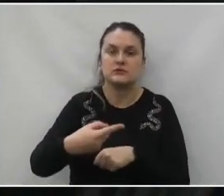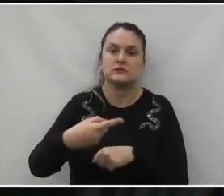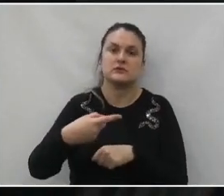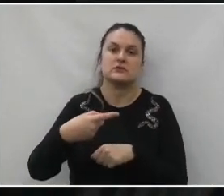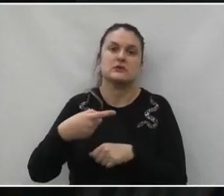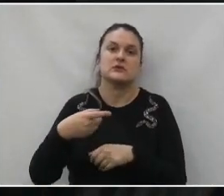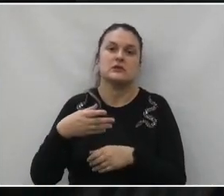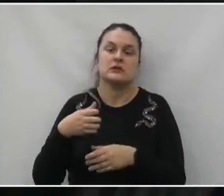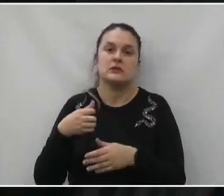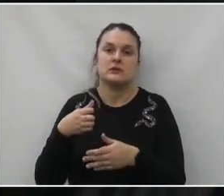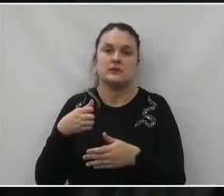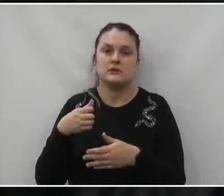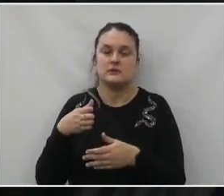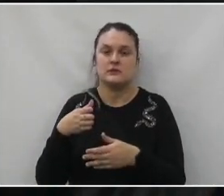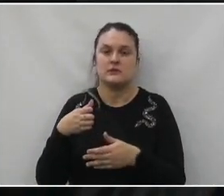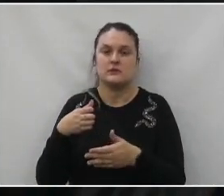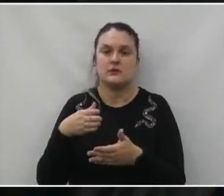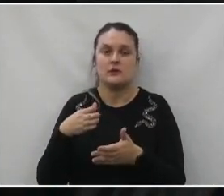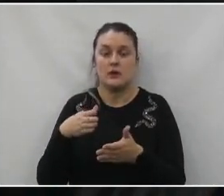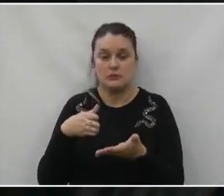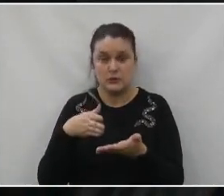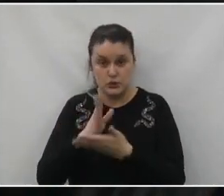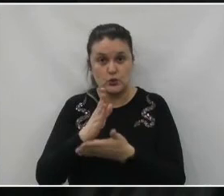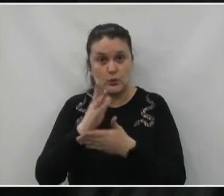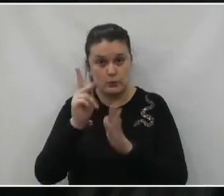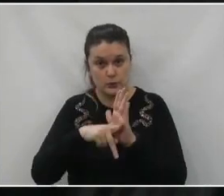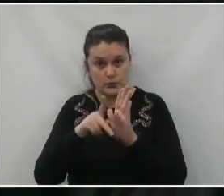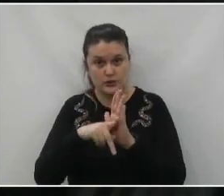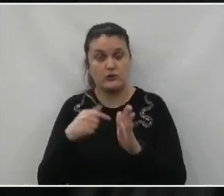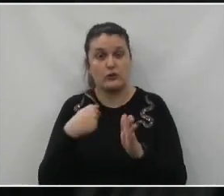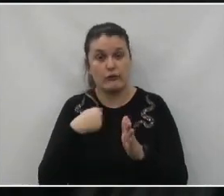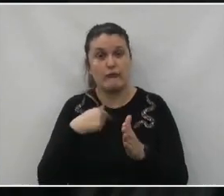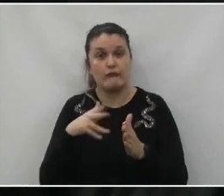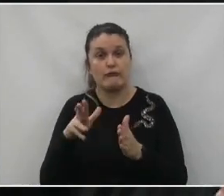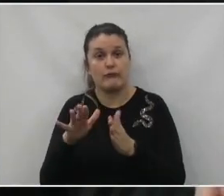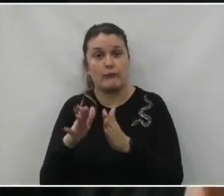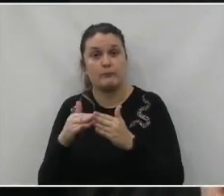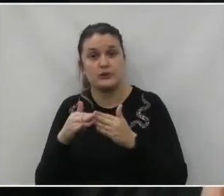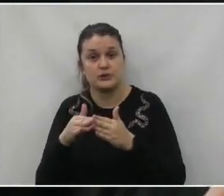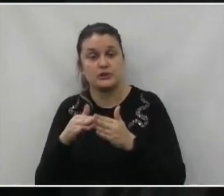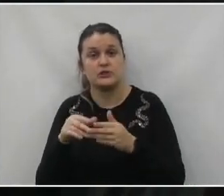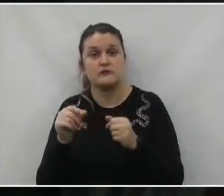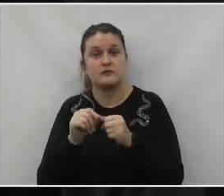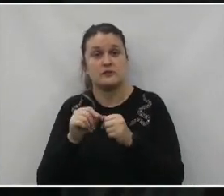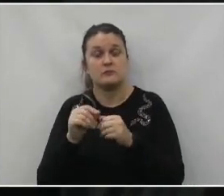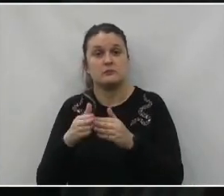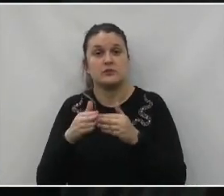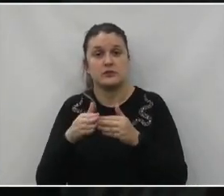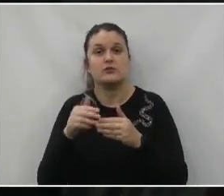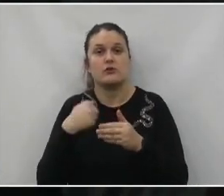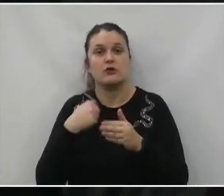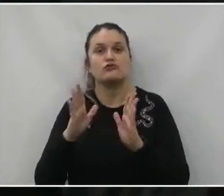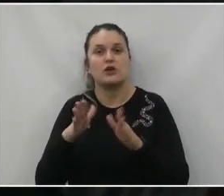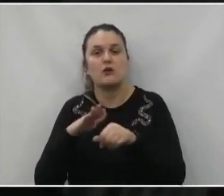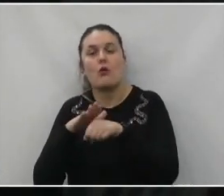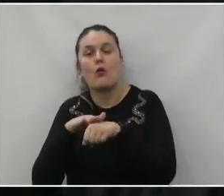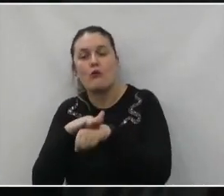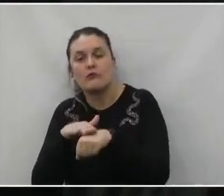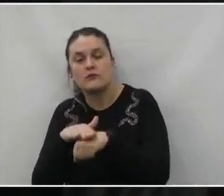a passagem deste projeto, quero entrar com um pedido através de um requerimento, já tem uma